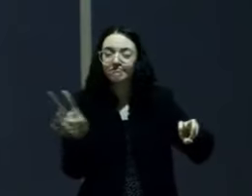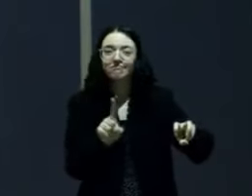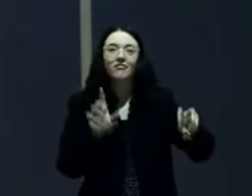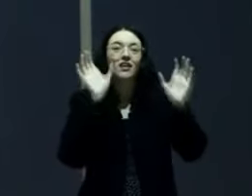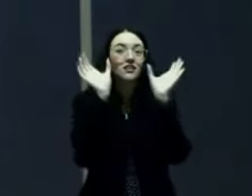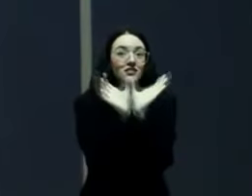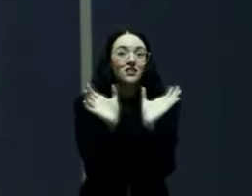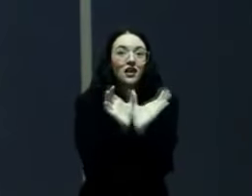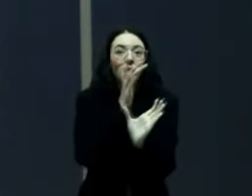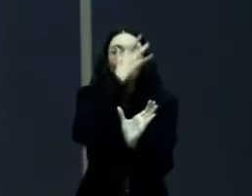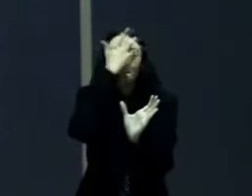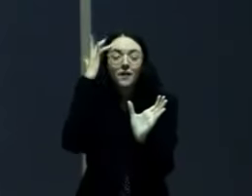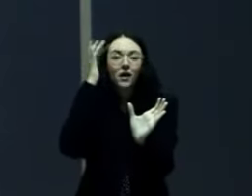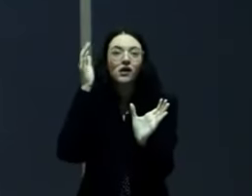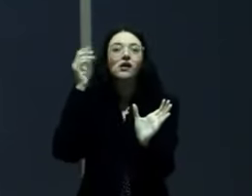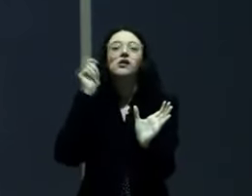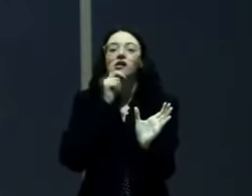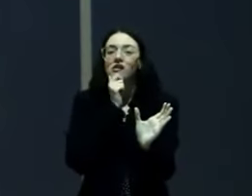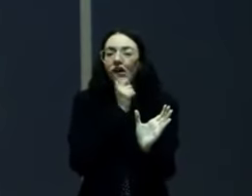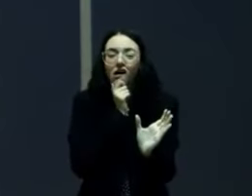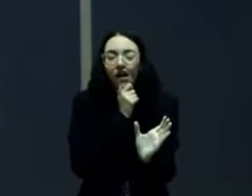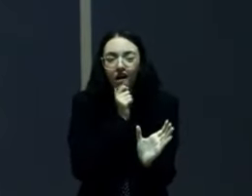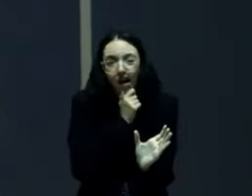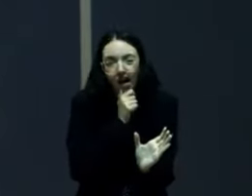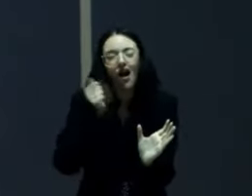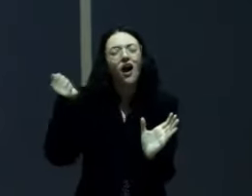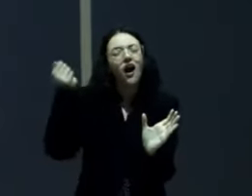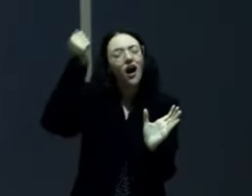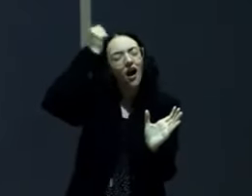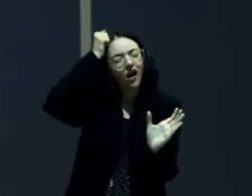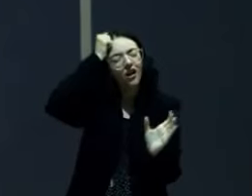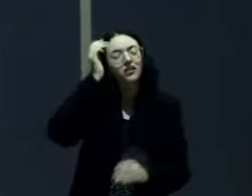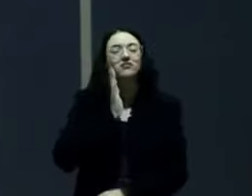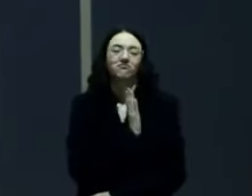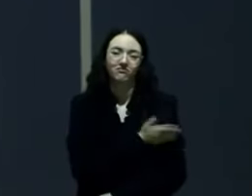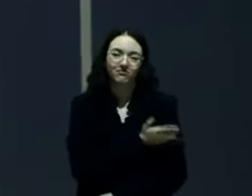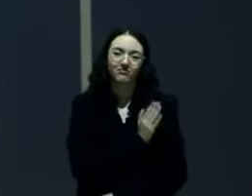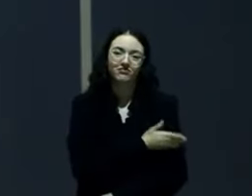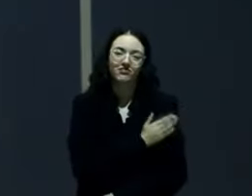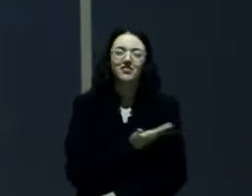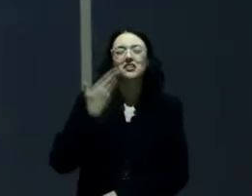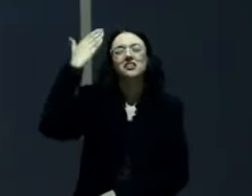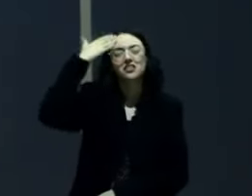A ceia é para aquele que tem um coração arrependido, contrito.